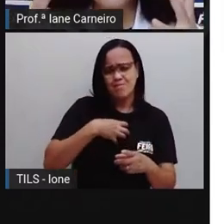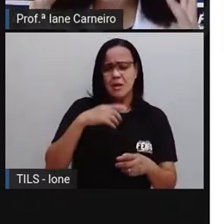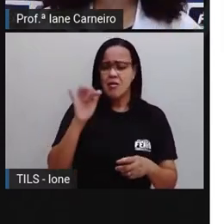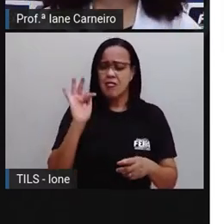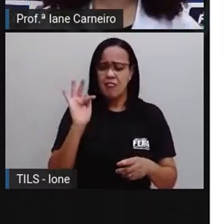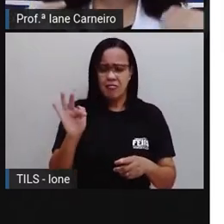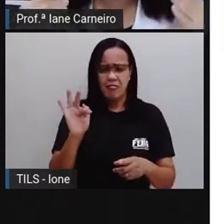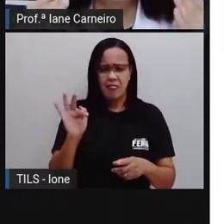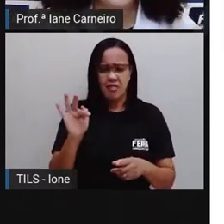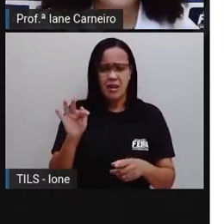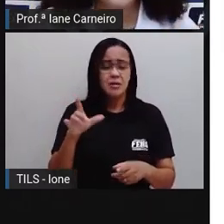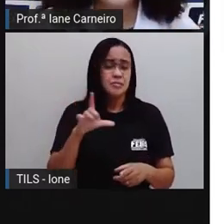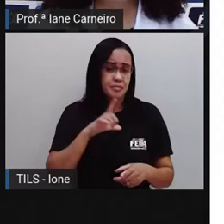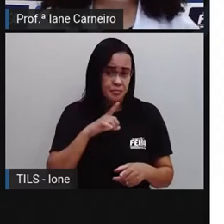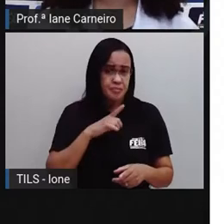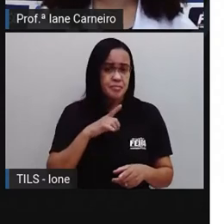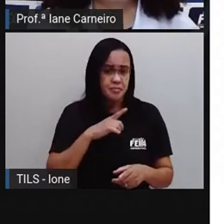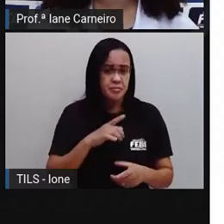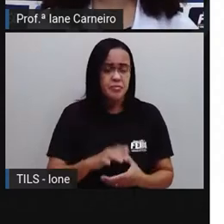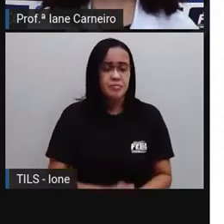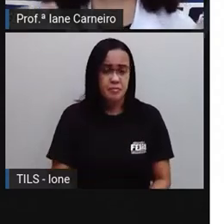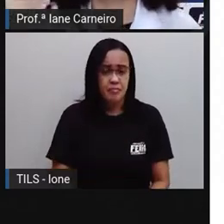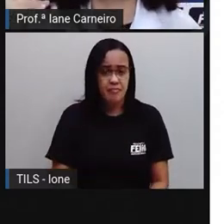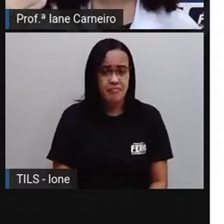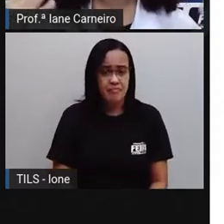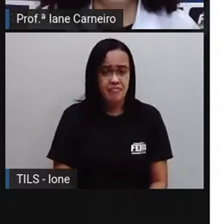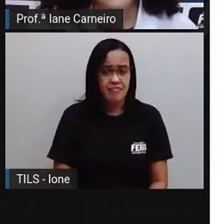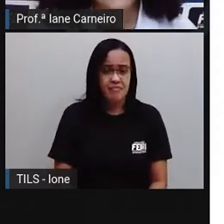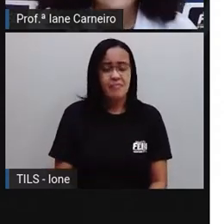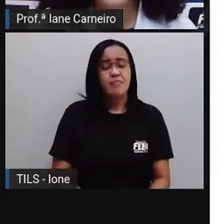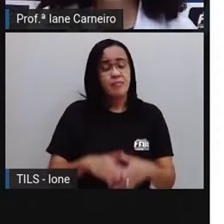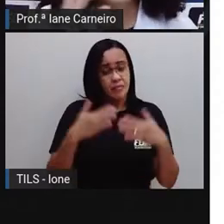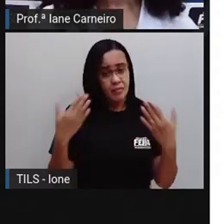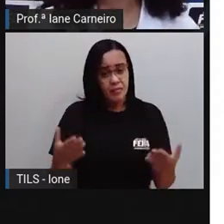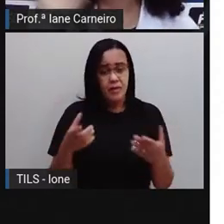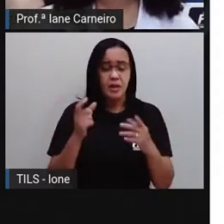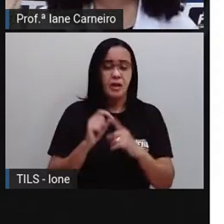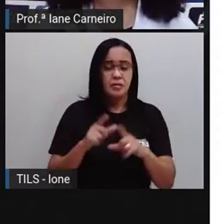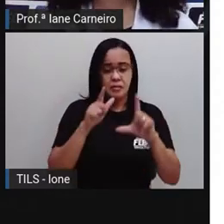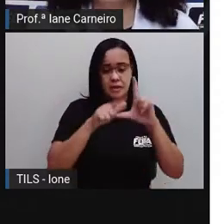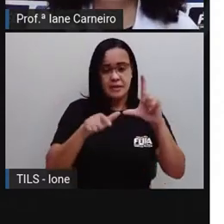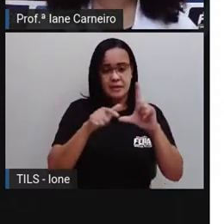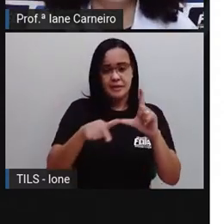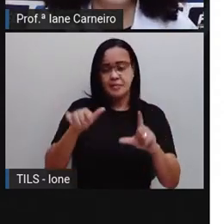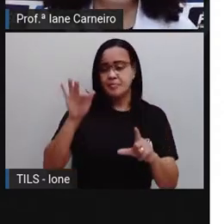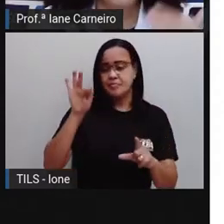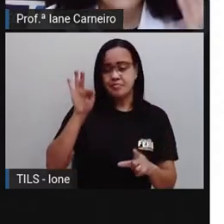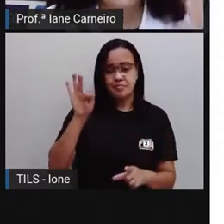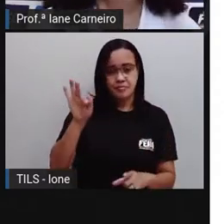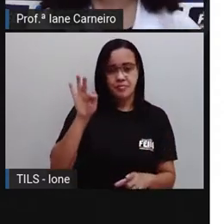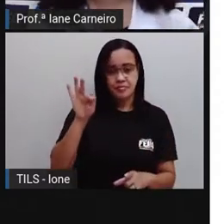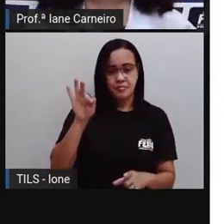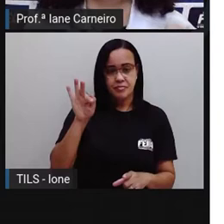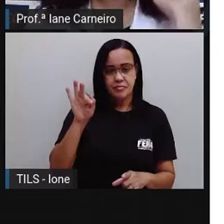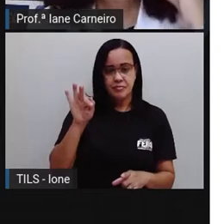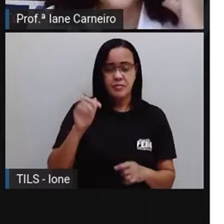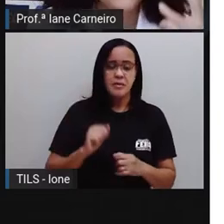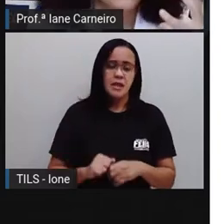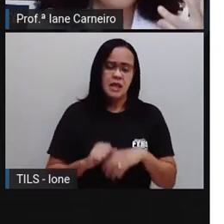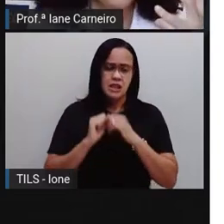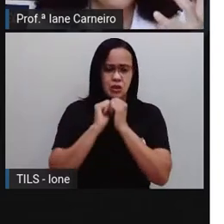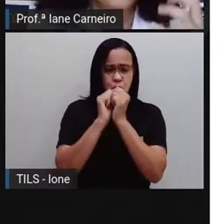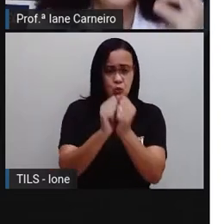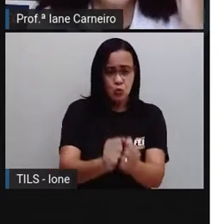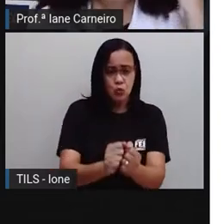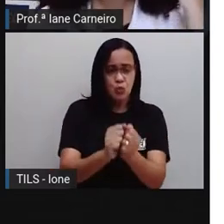né não sei é por isso que a gente chama ela de feia né E aí quando a gente junta com a vogal a para sem